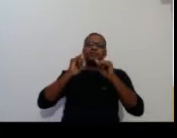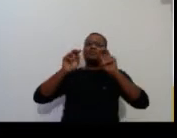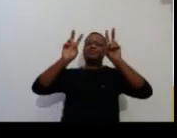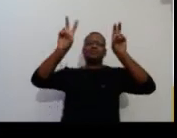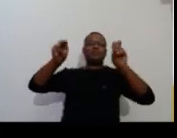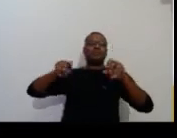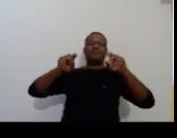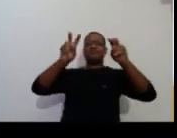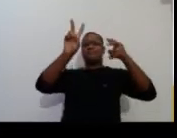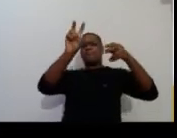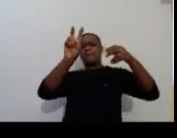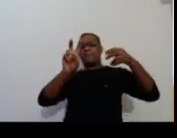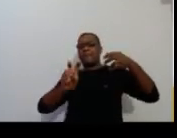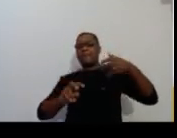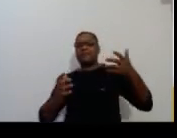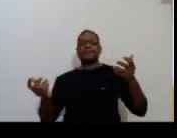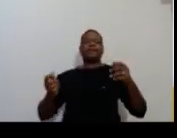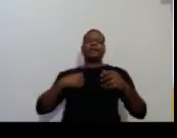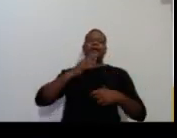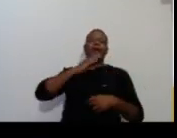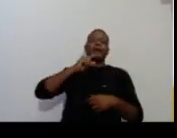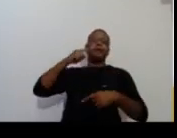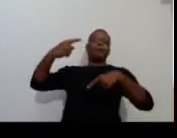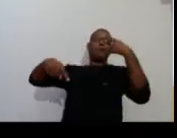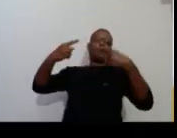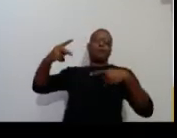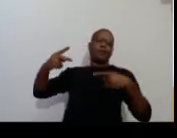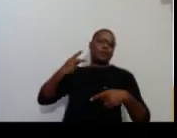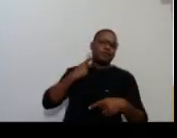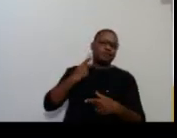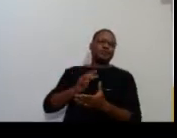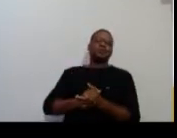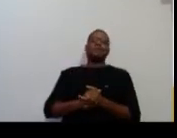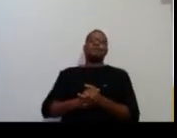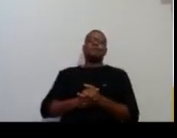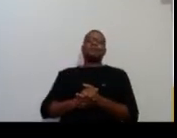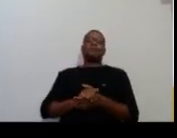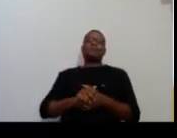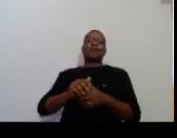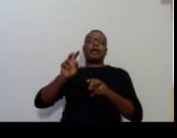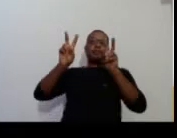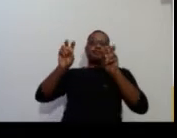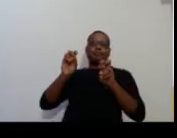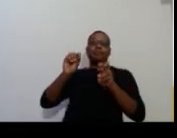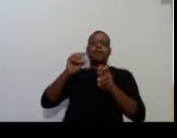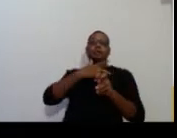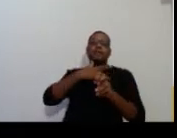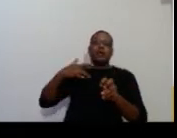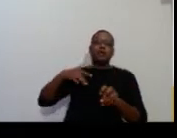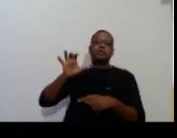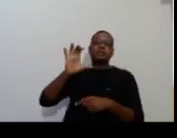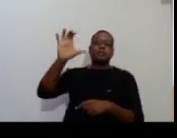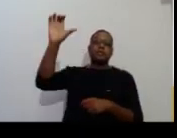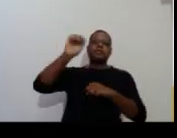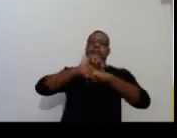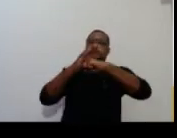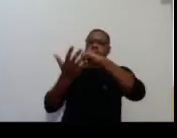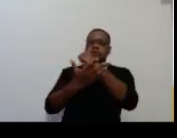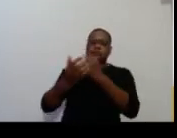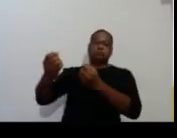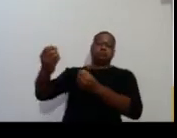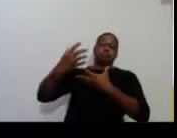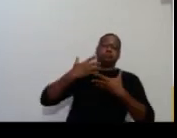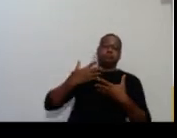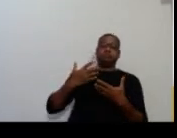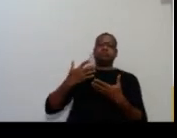sobre saúde, sobre ciência, sobre coronavírus, tá, jornada de informação. Não, eu quero entender sobre a tecnologia, sobre a educação e tecnologia. Tá, jornada de informação.